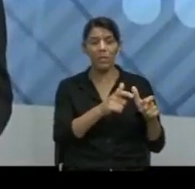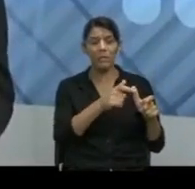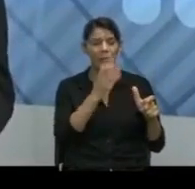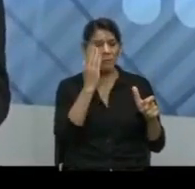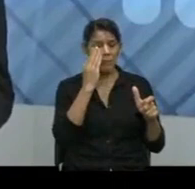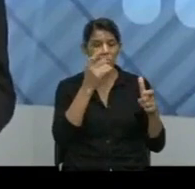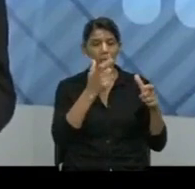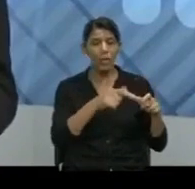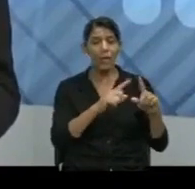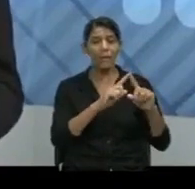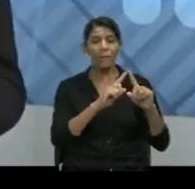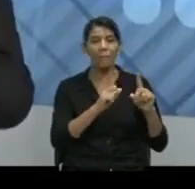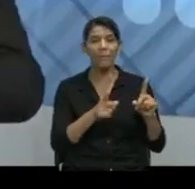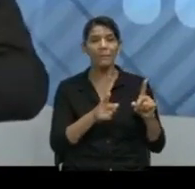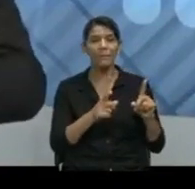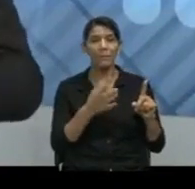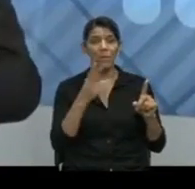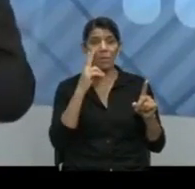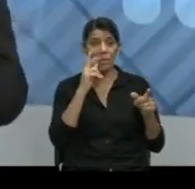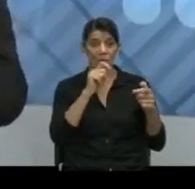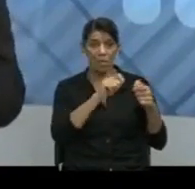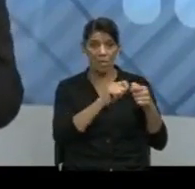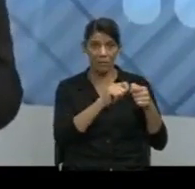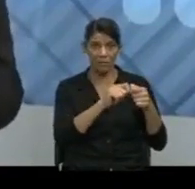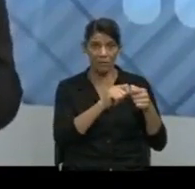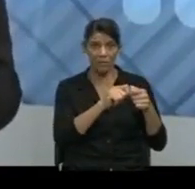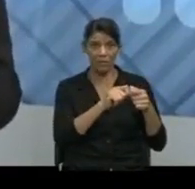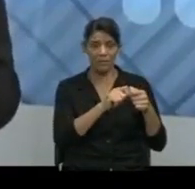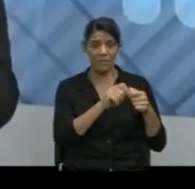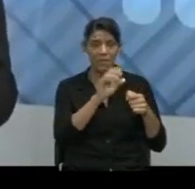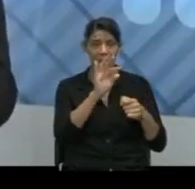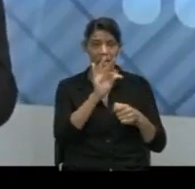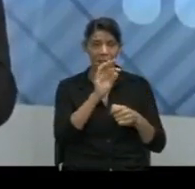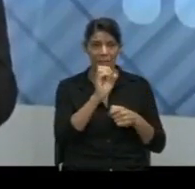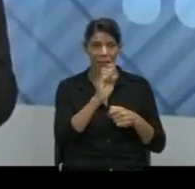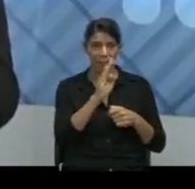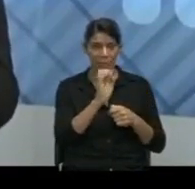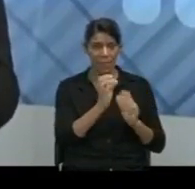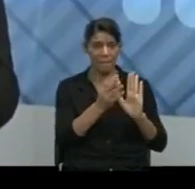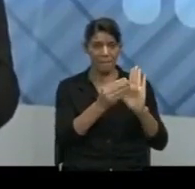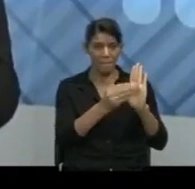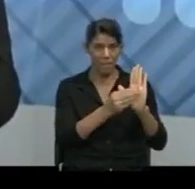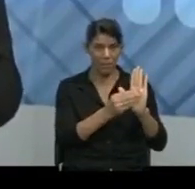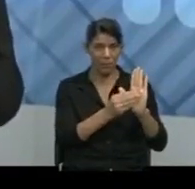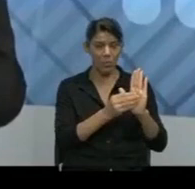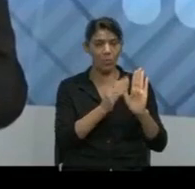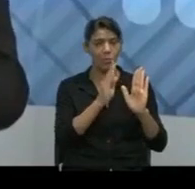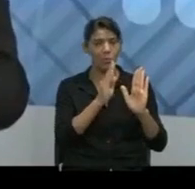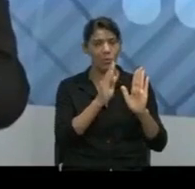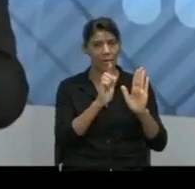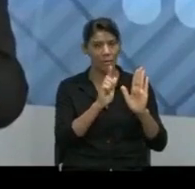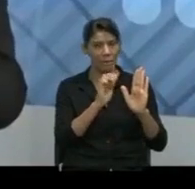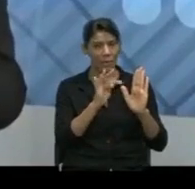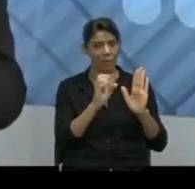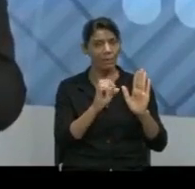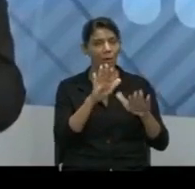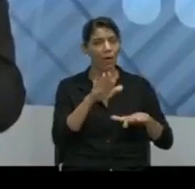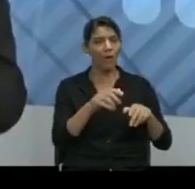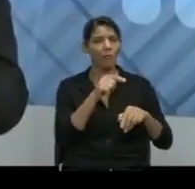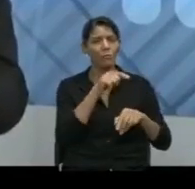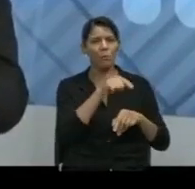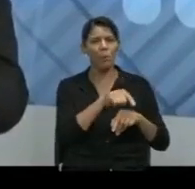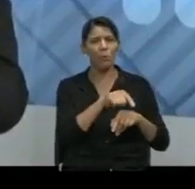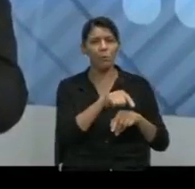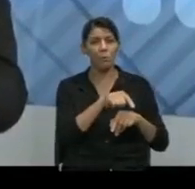cal, só que a gente viu que quando ele fez a tabeira, ele fez a marcação pelo gabarito, alguns